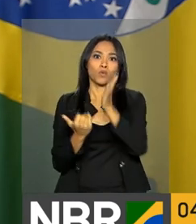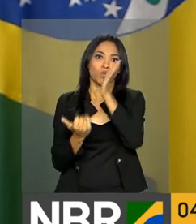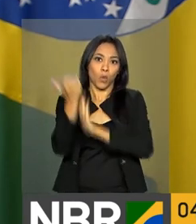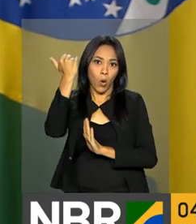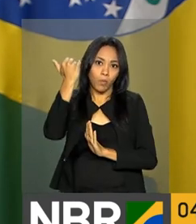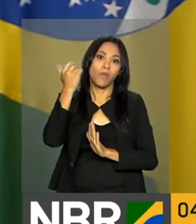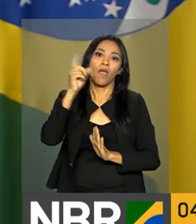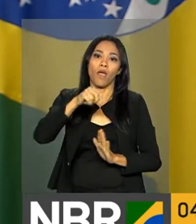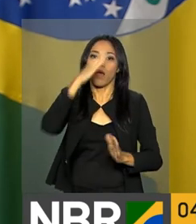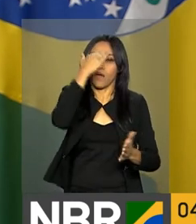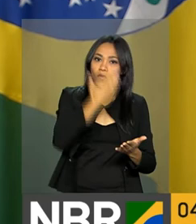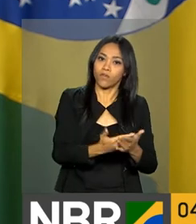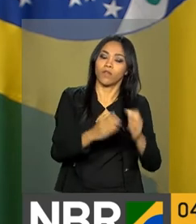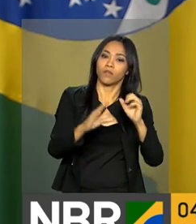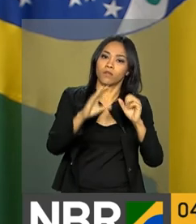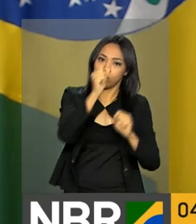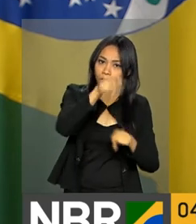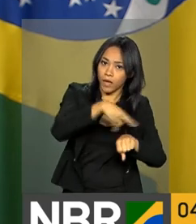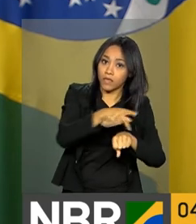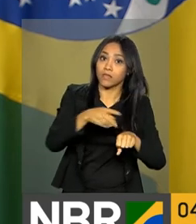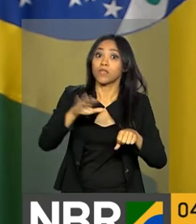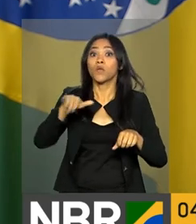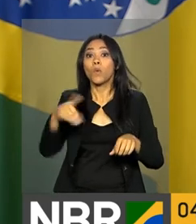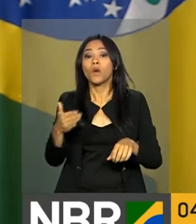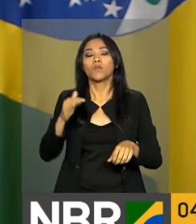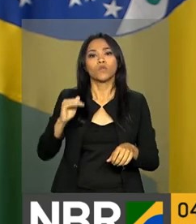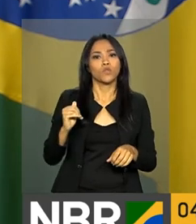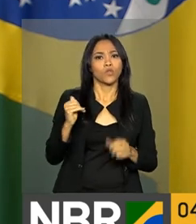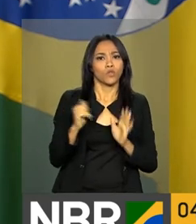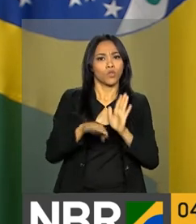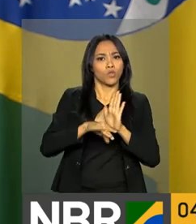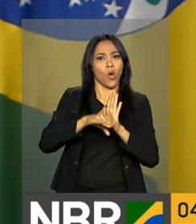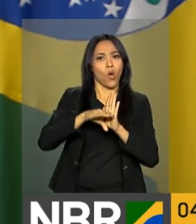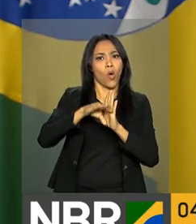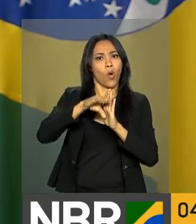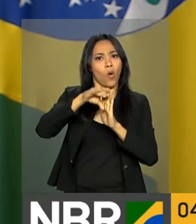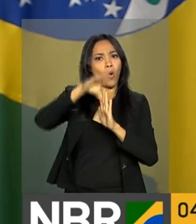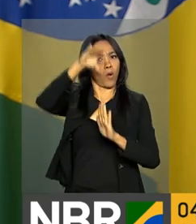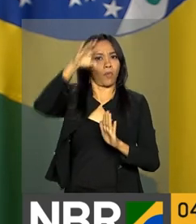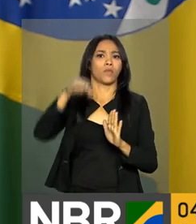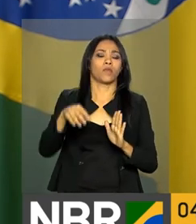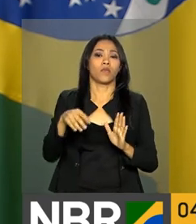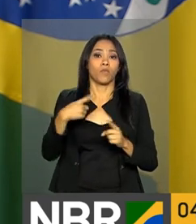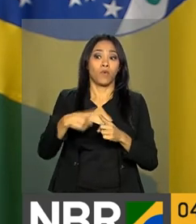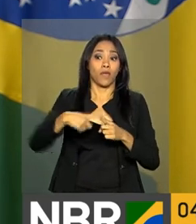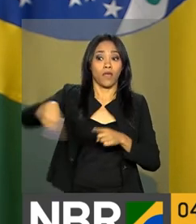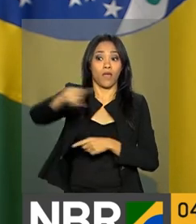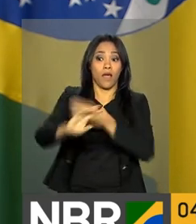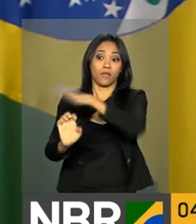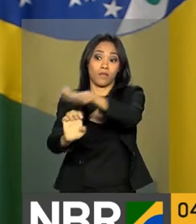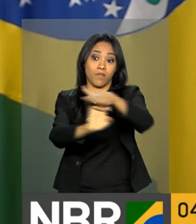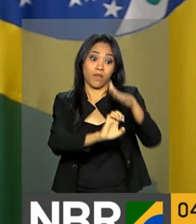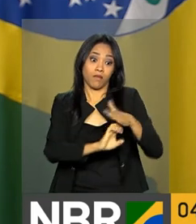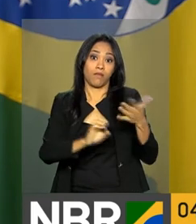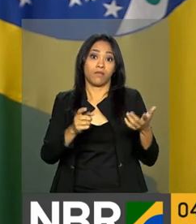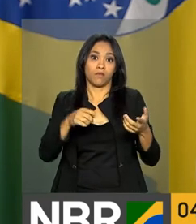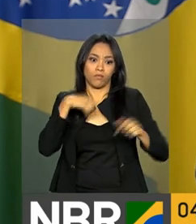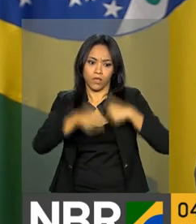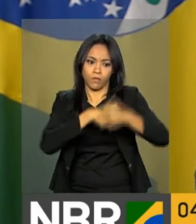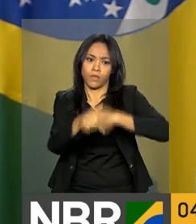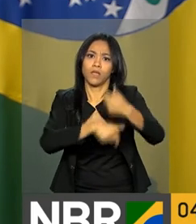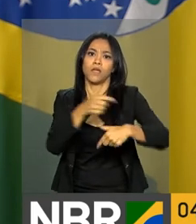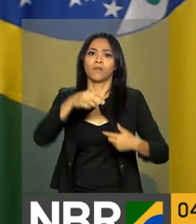é no país mas também a bolsa sobe porto micro e pequeno empreendedor é um grande empreendedor estão trabalhando e